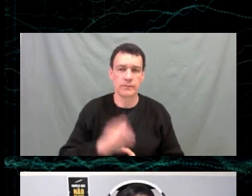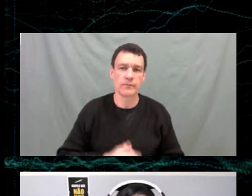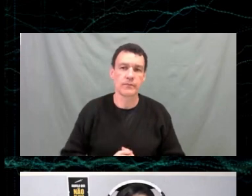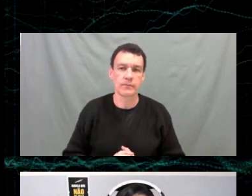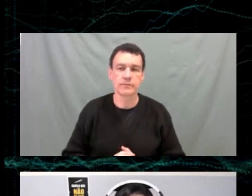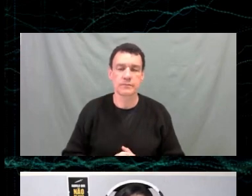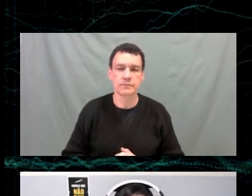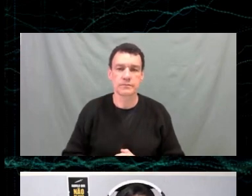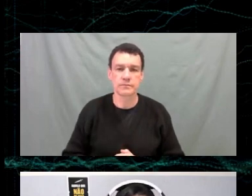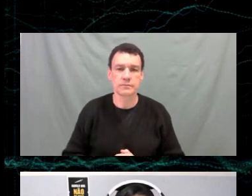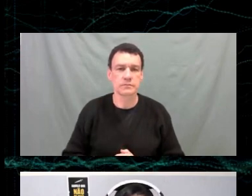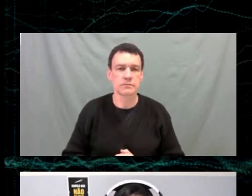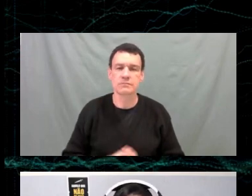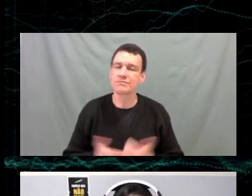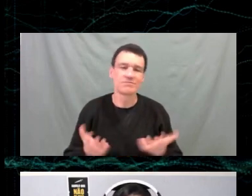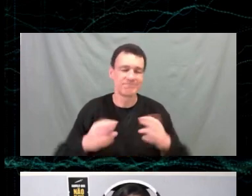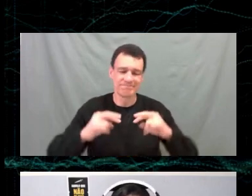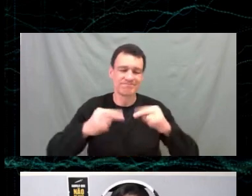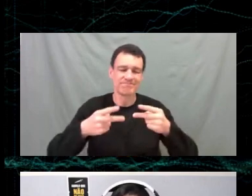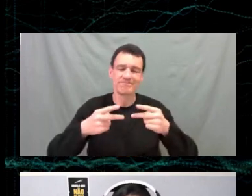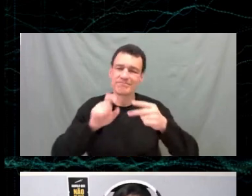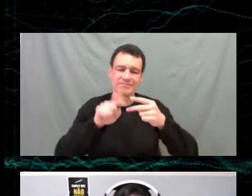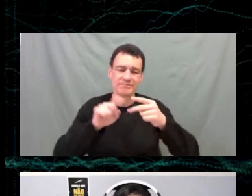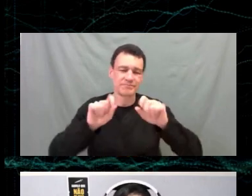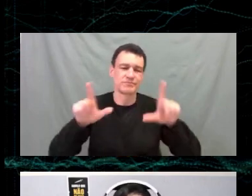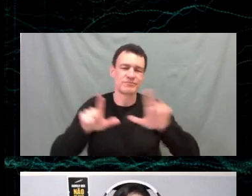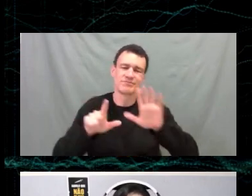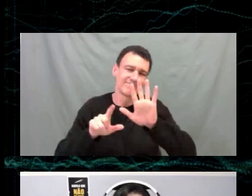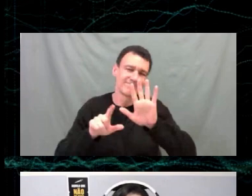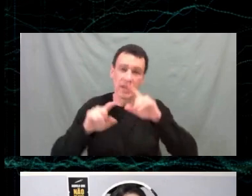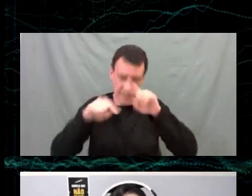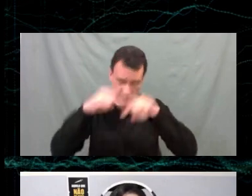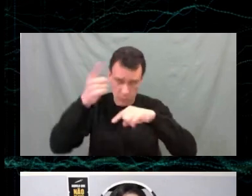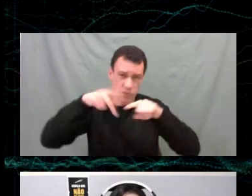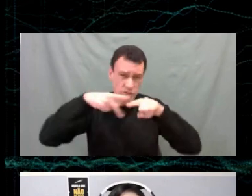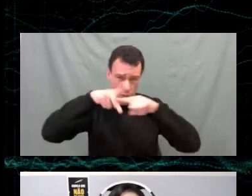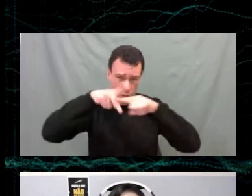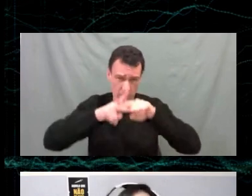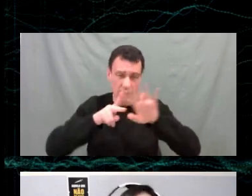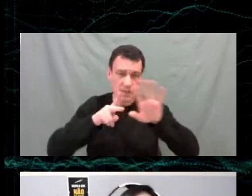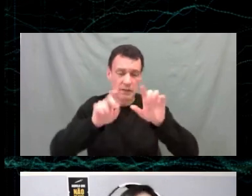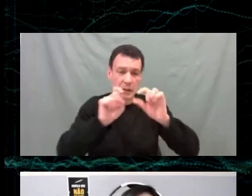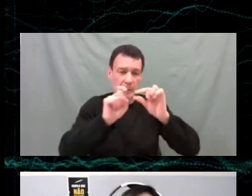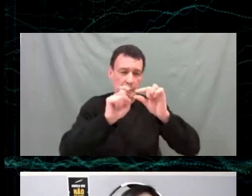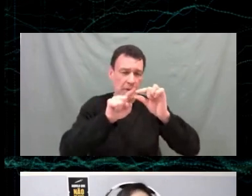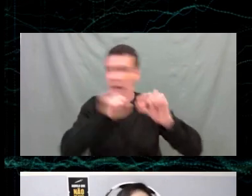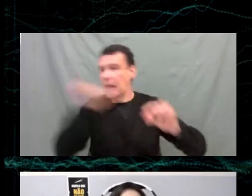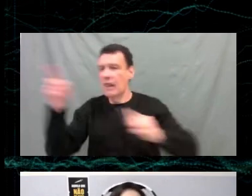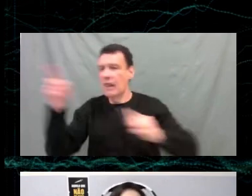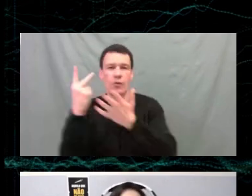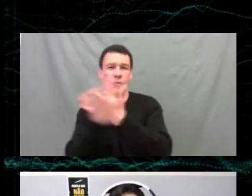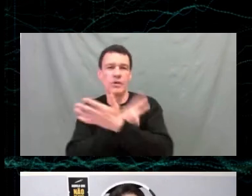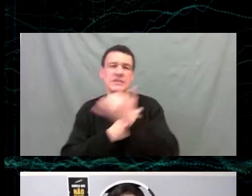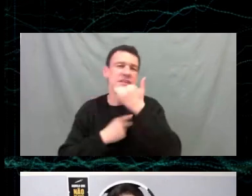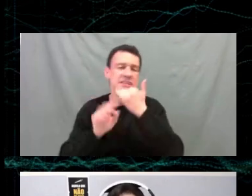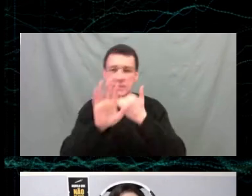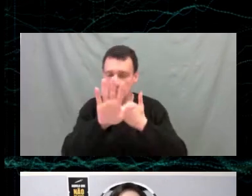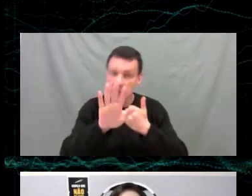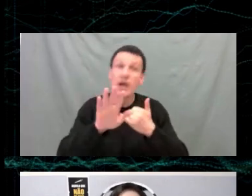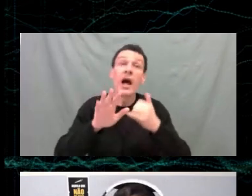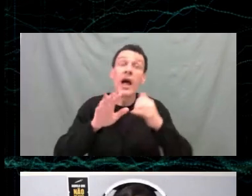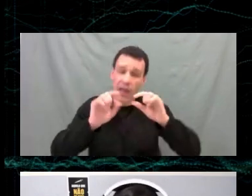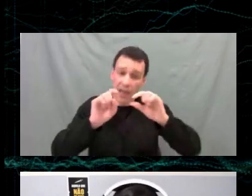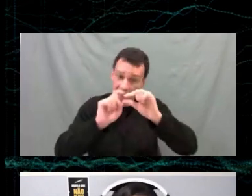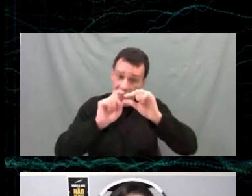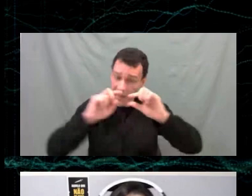Bom, mas é um link, eu não vou demorar nisso, mas é um link que eu vou arrumar depois na apresentação, porque está mandando para o lugar errado, mas ele vai direcionar você para o procedimento. Então, ele vai